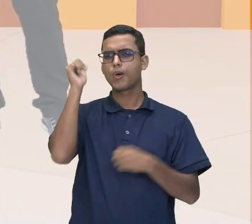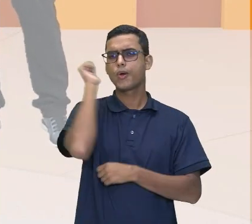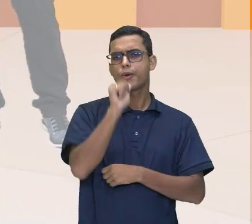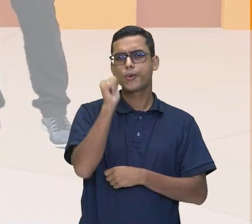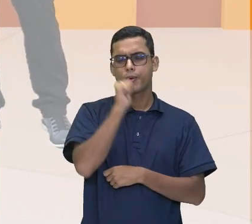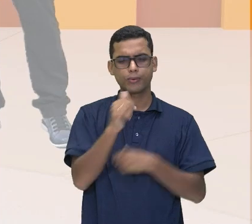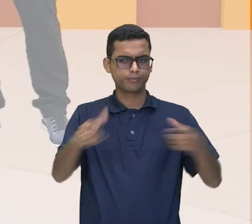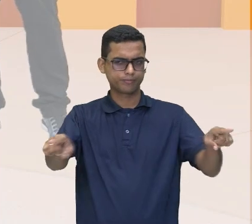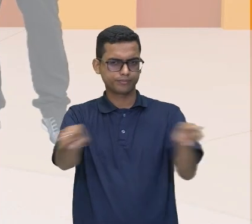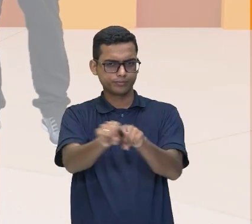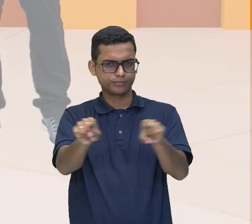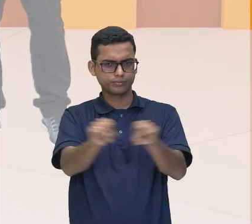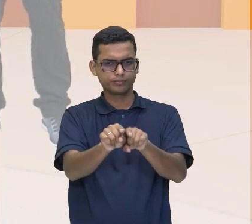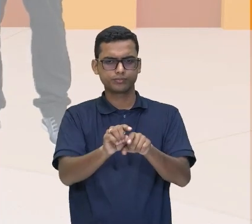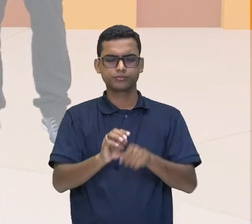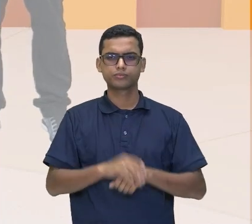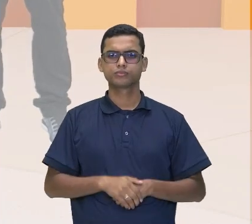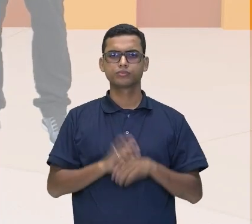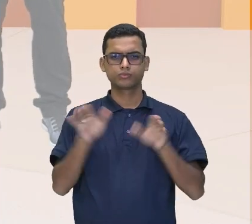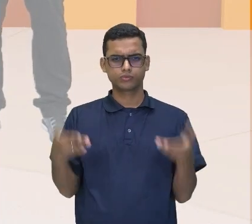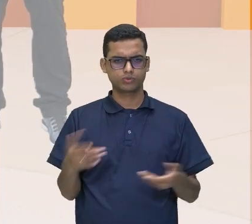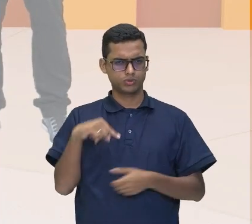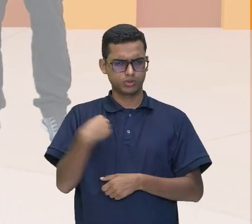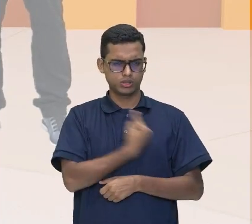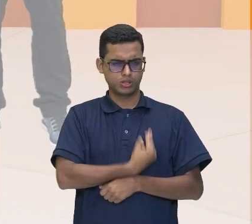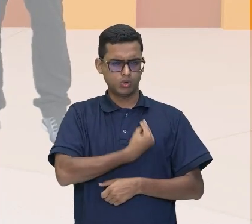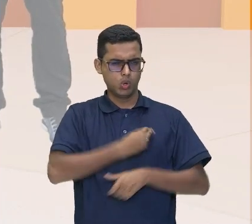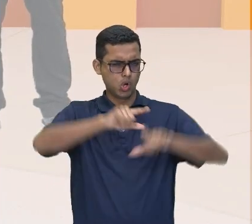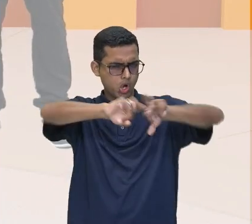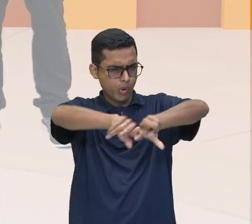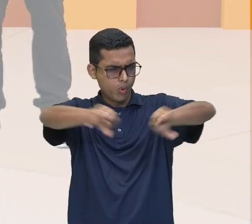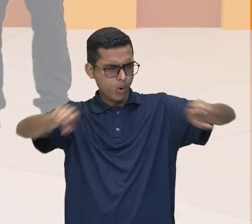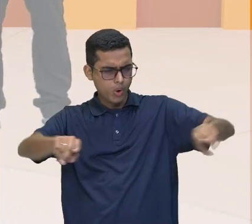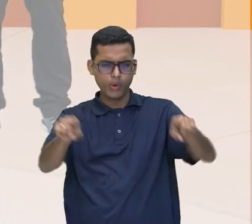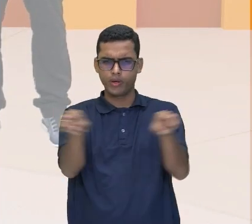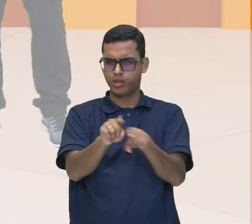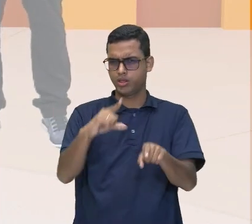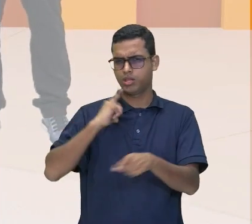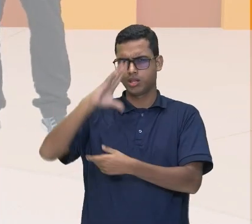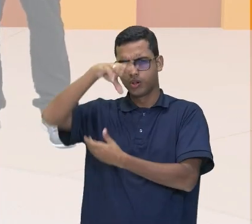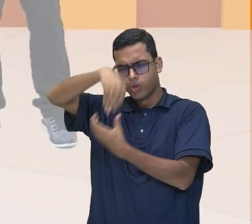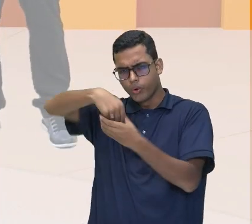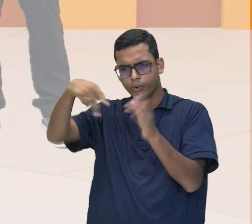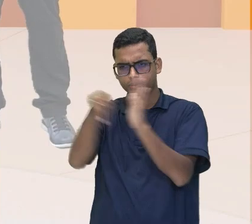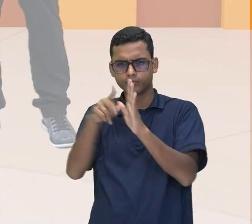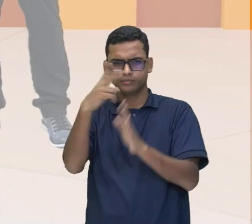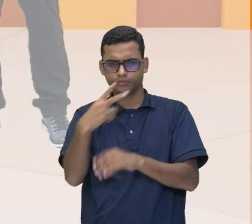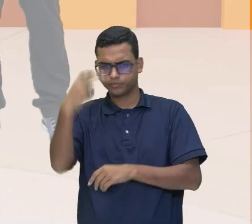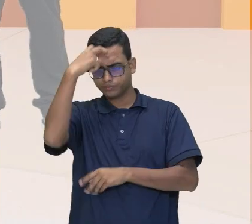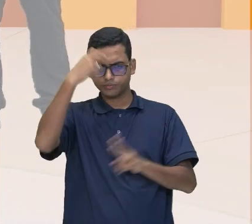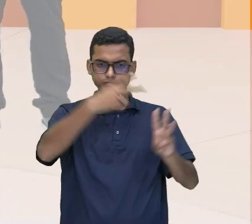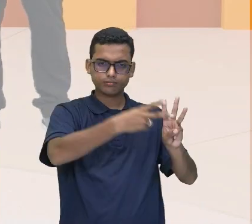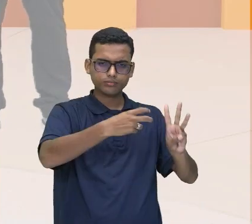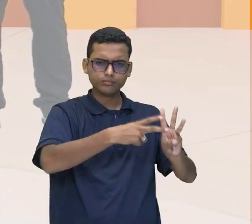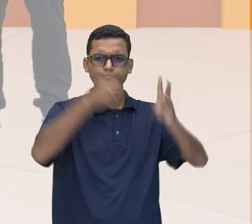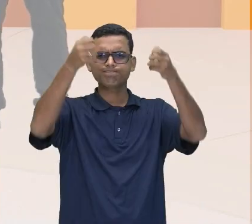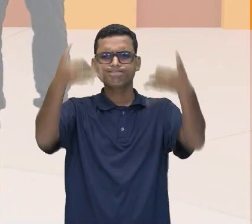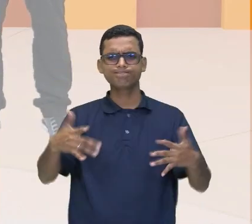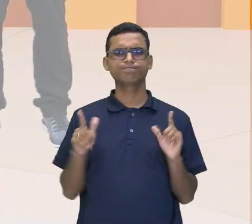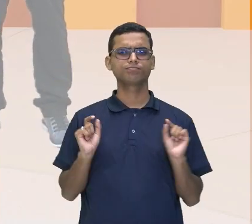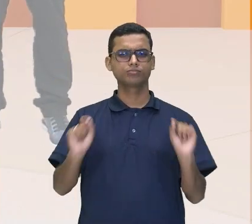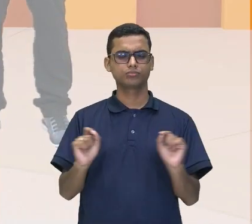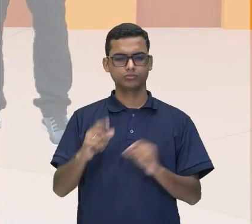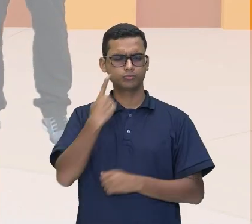agora um pouco, quando a gente fala dessa diversidade, dessa multiplicidade, nós estamos falando de uma